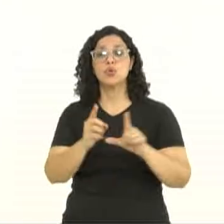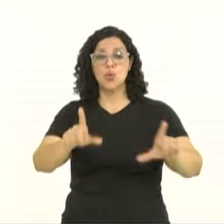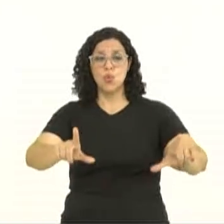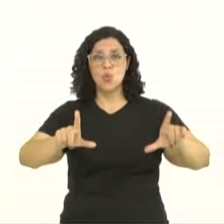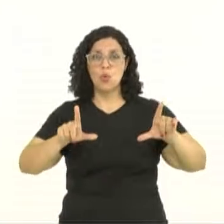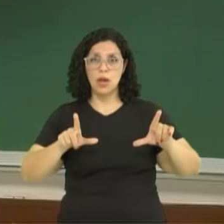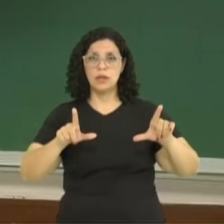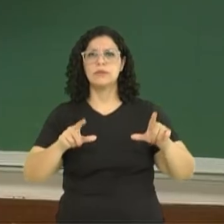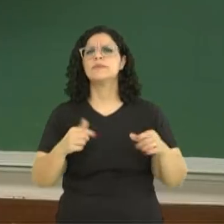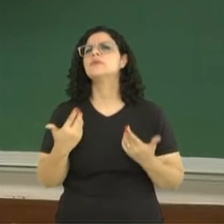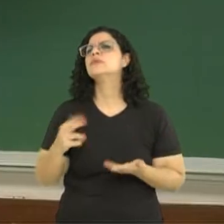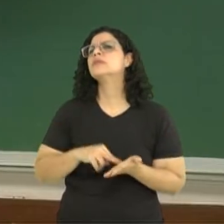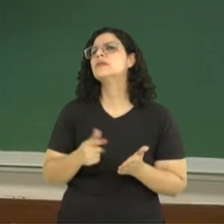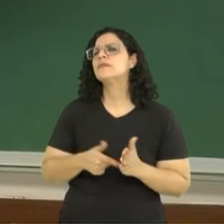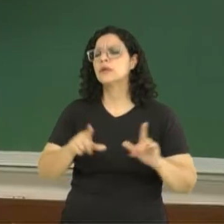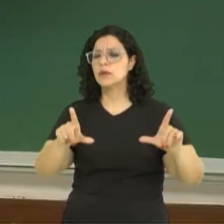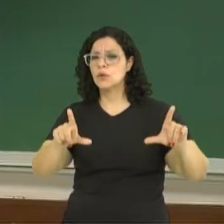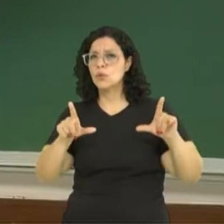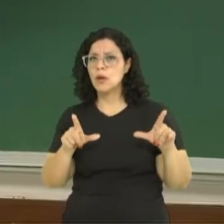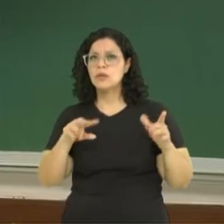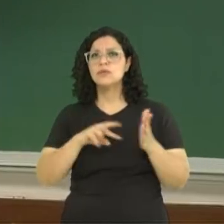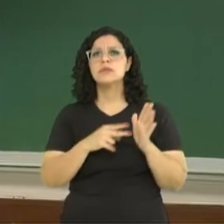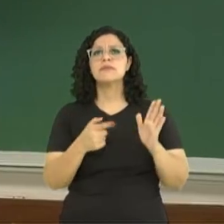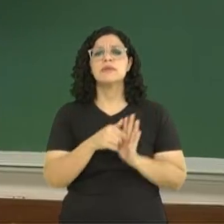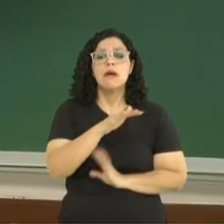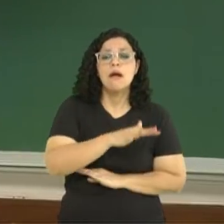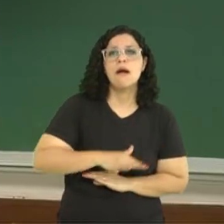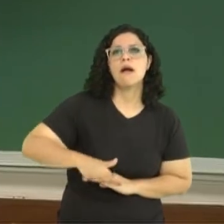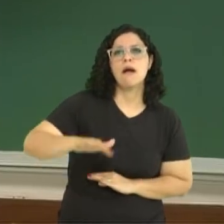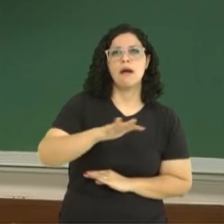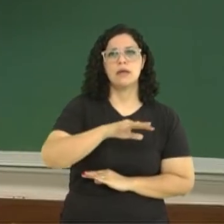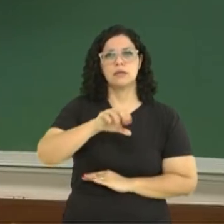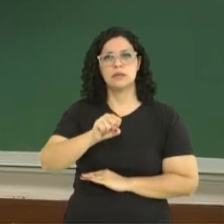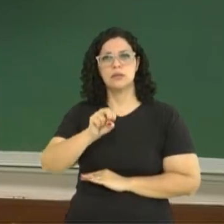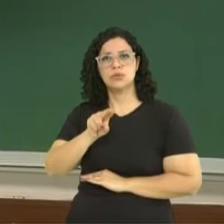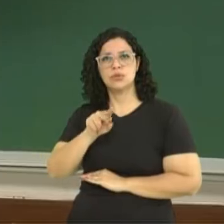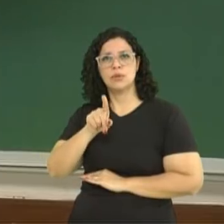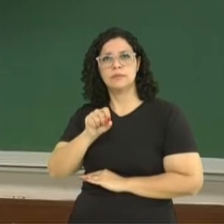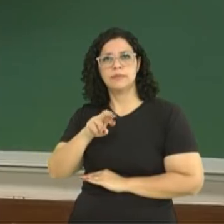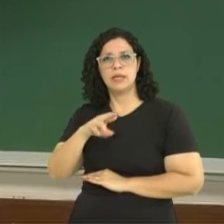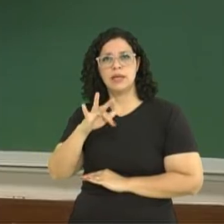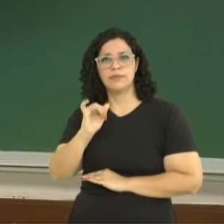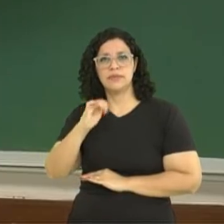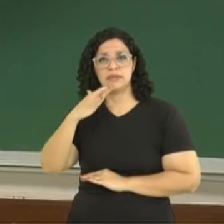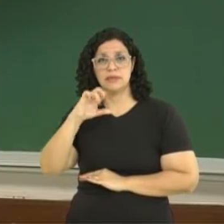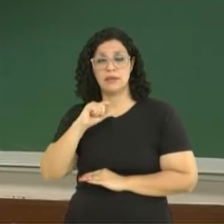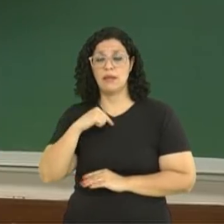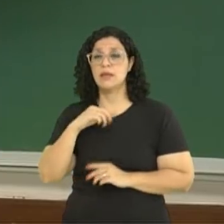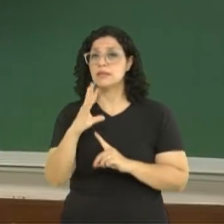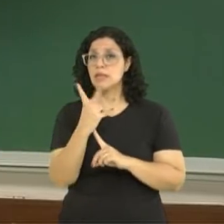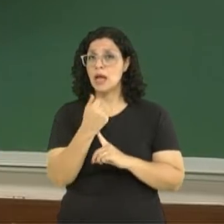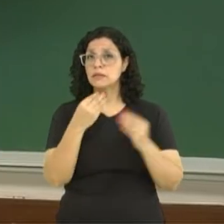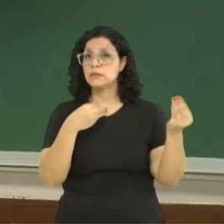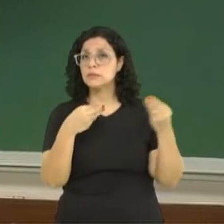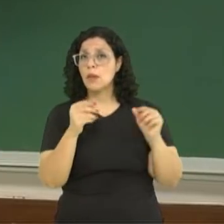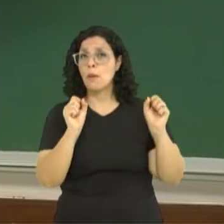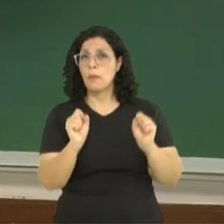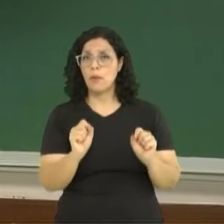O que é o quadro? Quadro é chamado de superfície. O que é superfície? As artes plásticas, elas podem